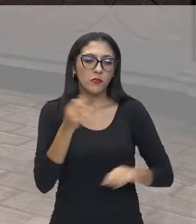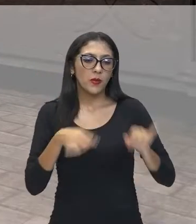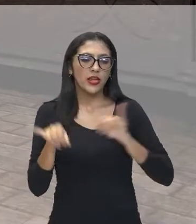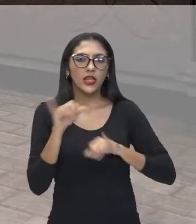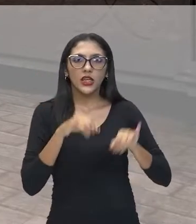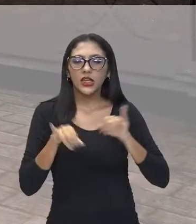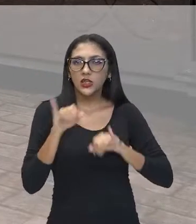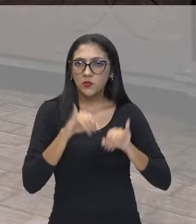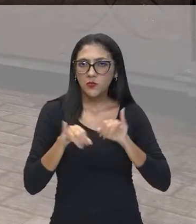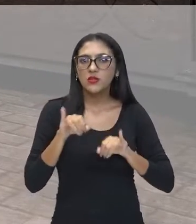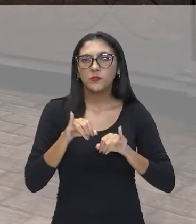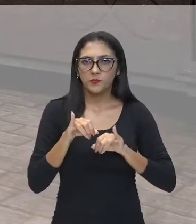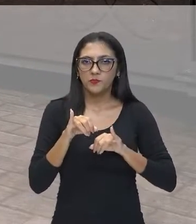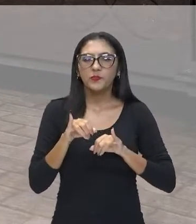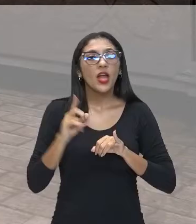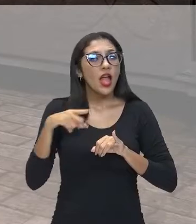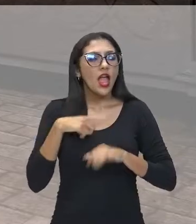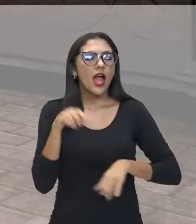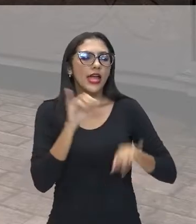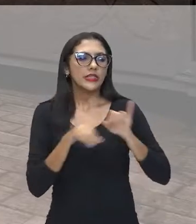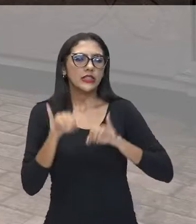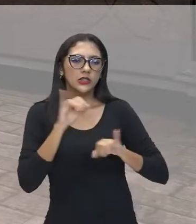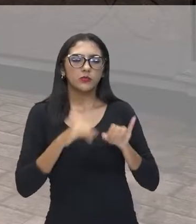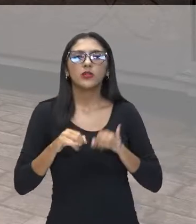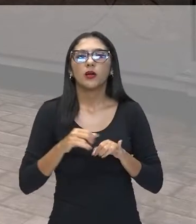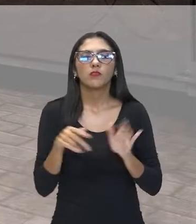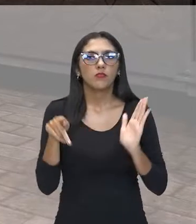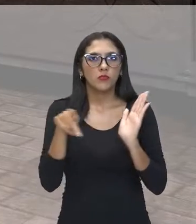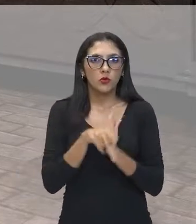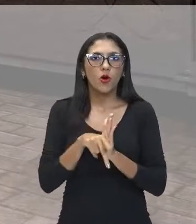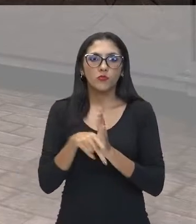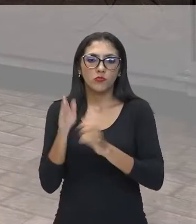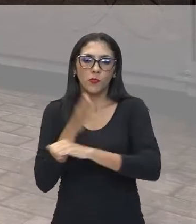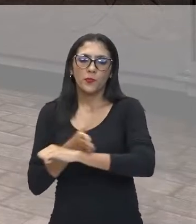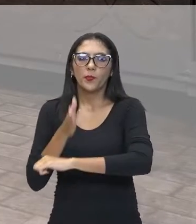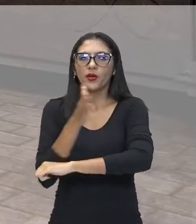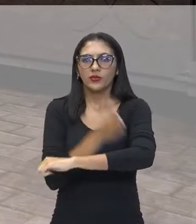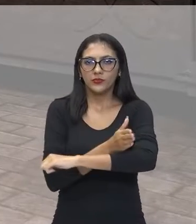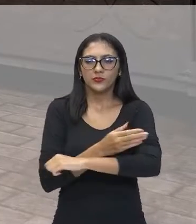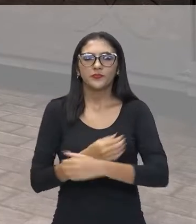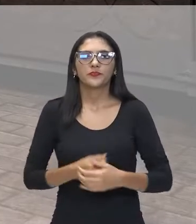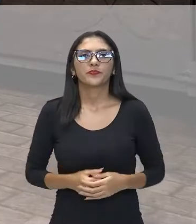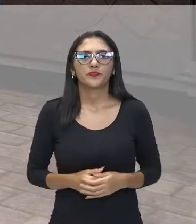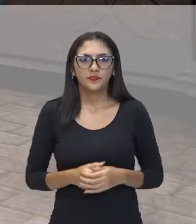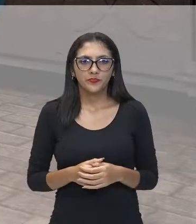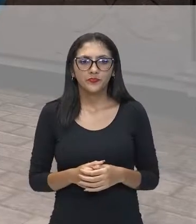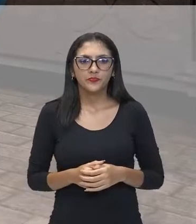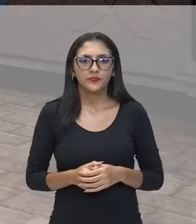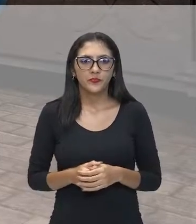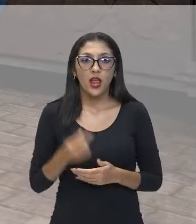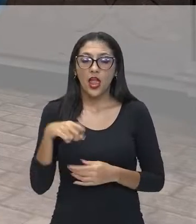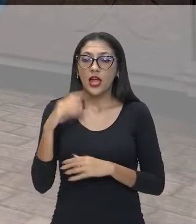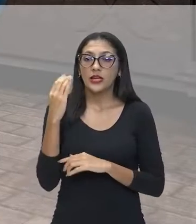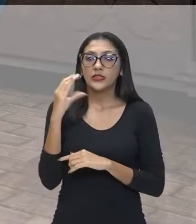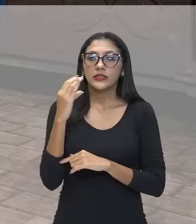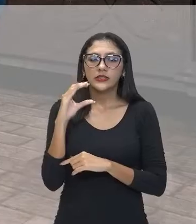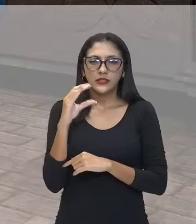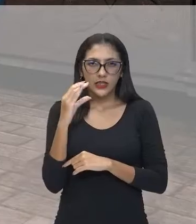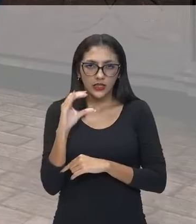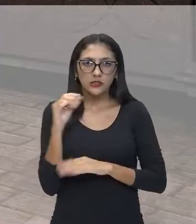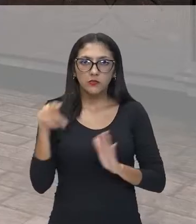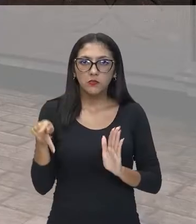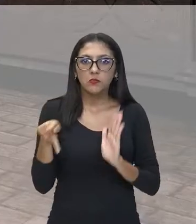ou seja, era a química praticada na Idade Média. Foi a ciência precursora da